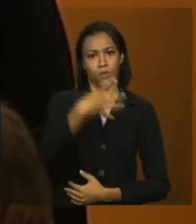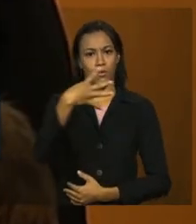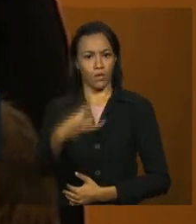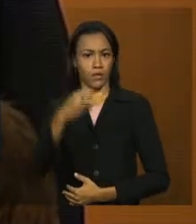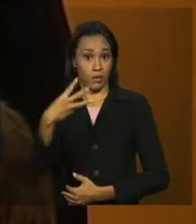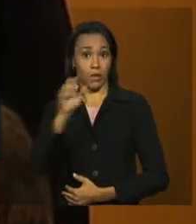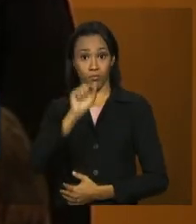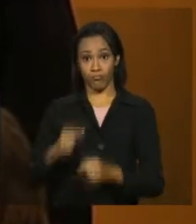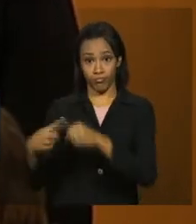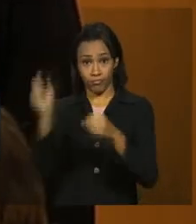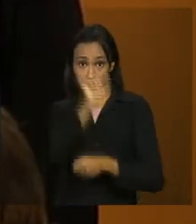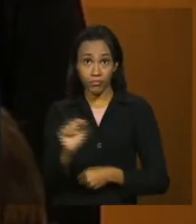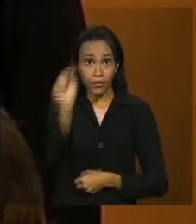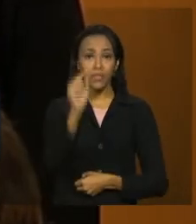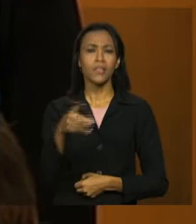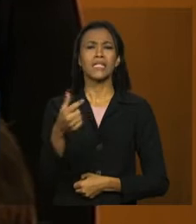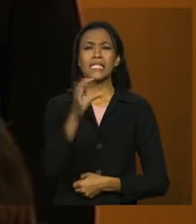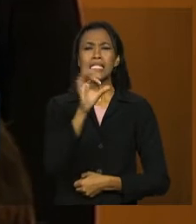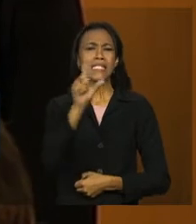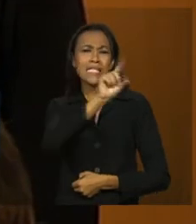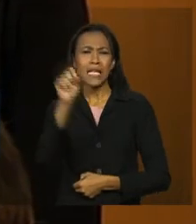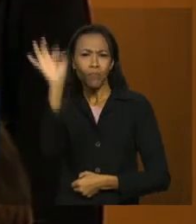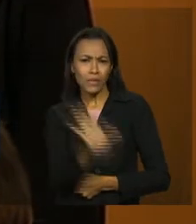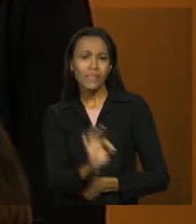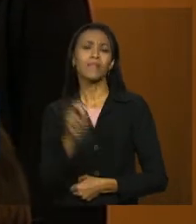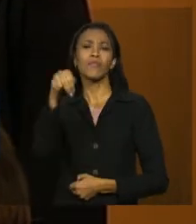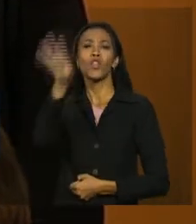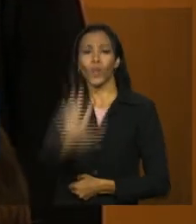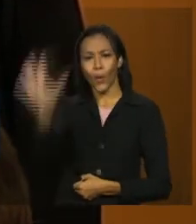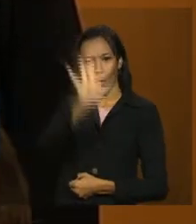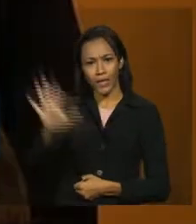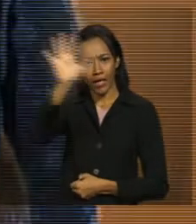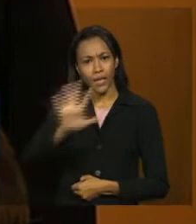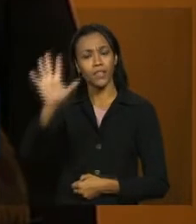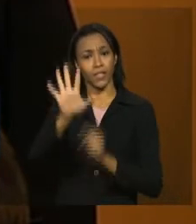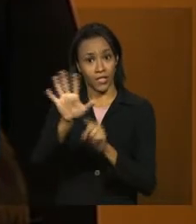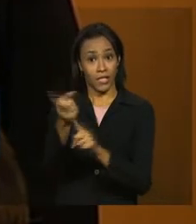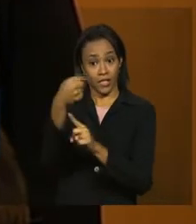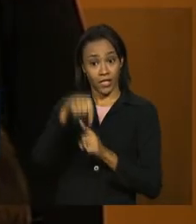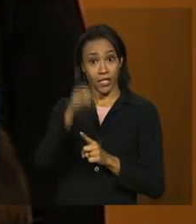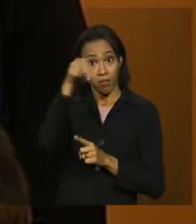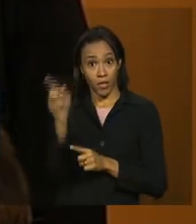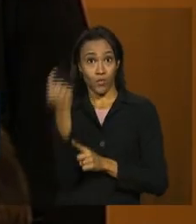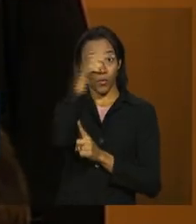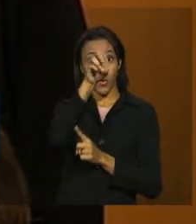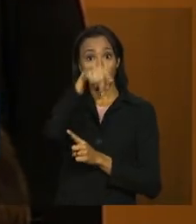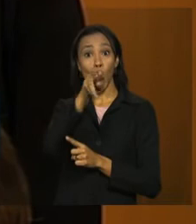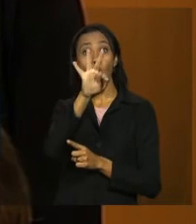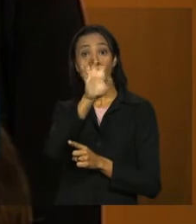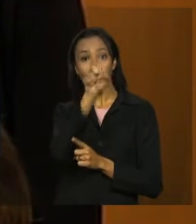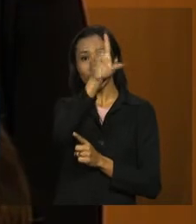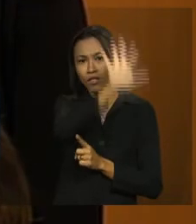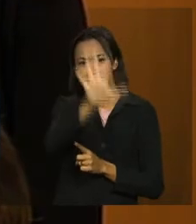2.434 municípios sem por cento dos Municípios da região nordeste e tem por cento dos Municípios da região norte e